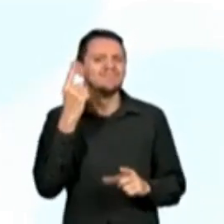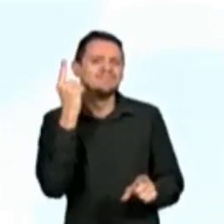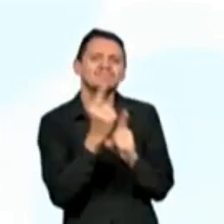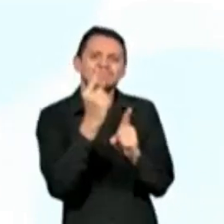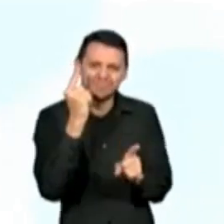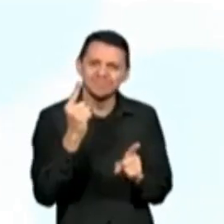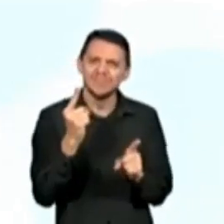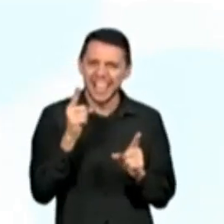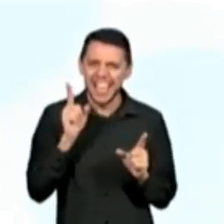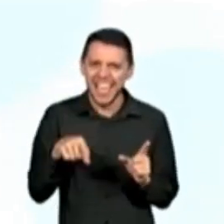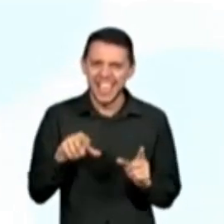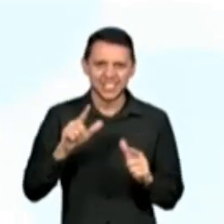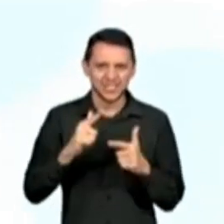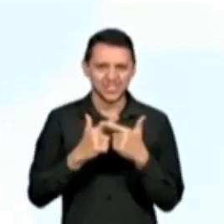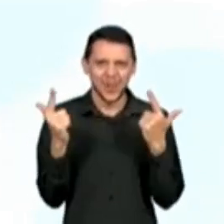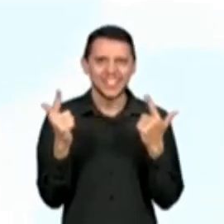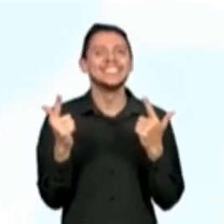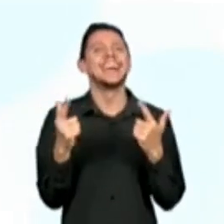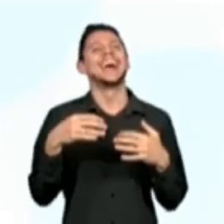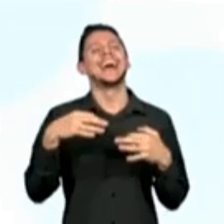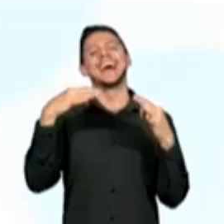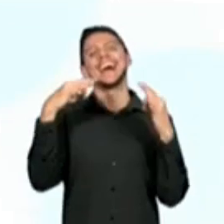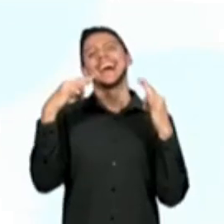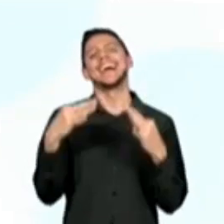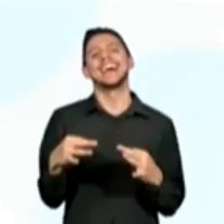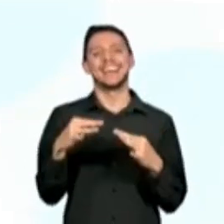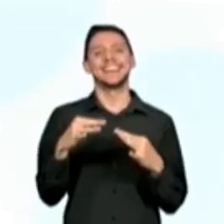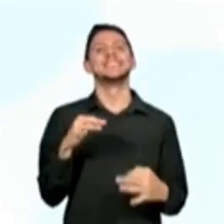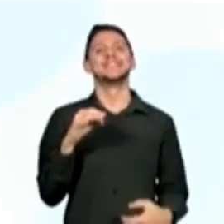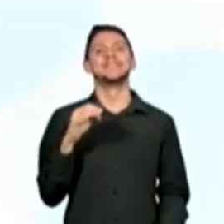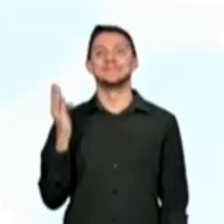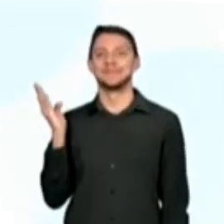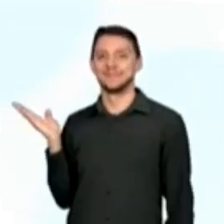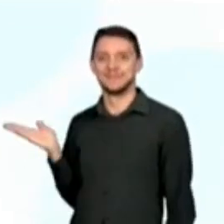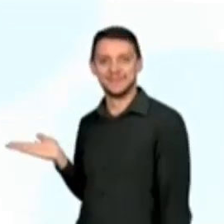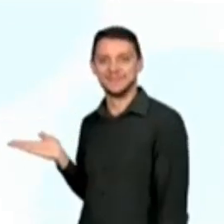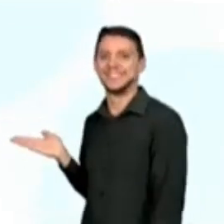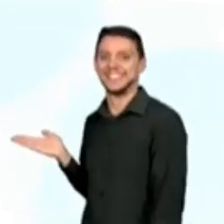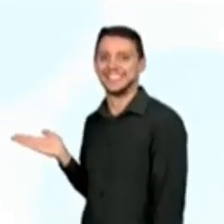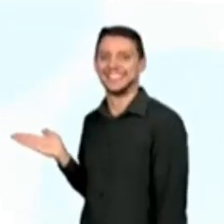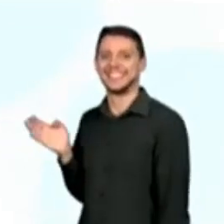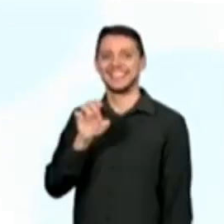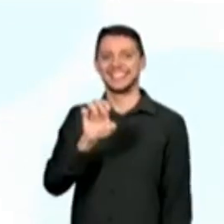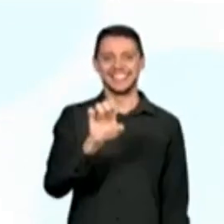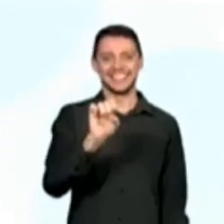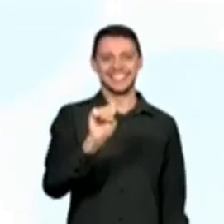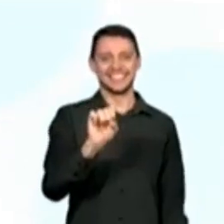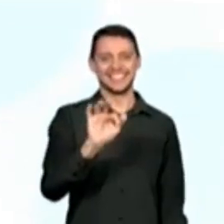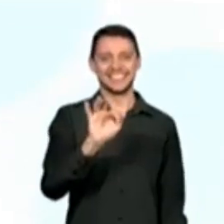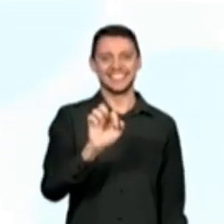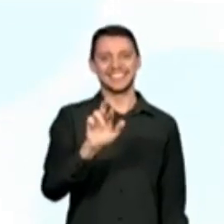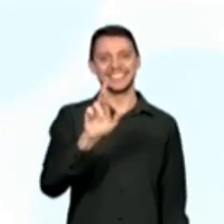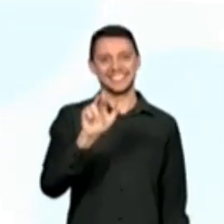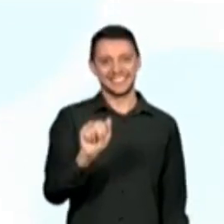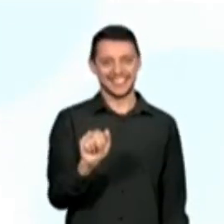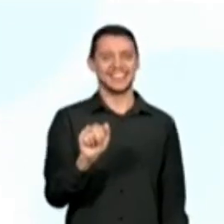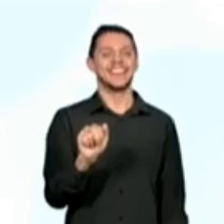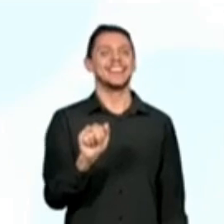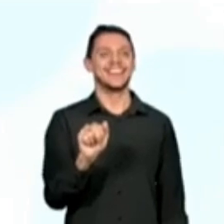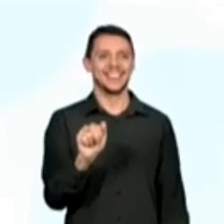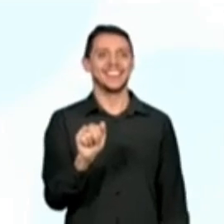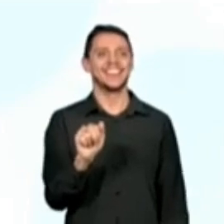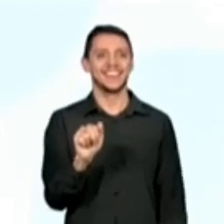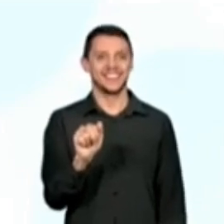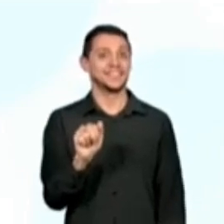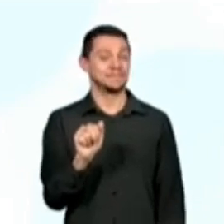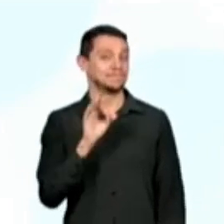Vamos ver. Aê. Ó, esfera. Acertamos também o que... A ordem, talvez. Acertou. Ah, é verdade.